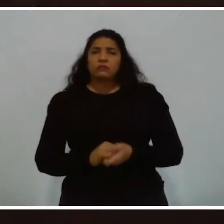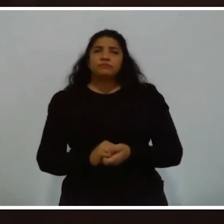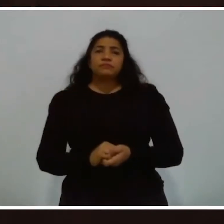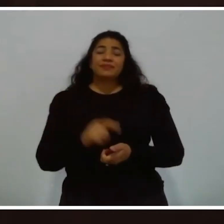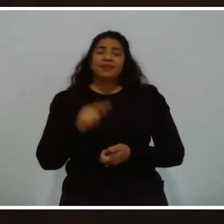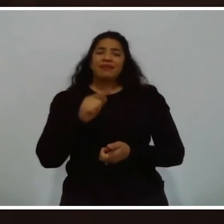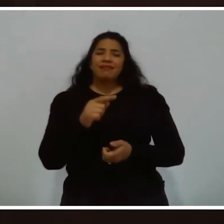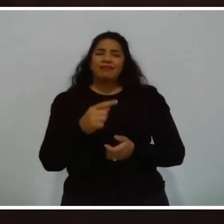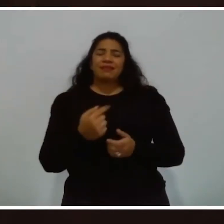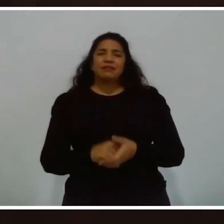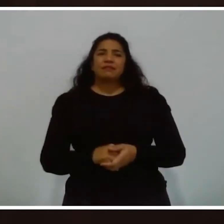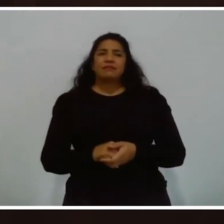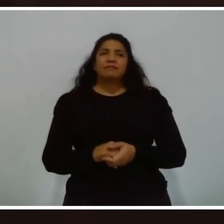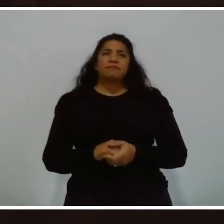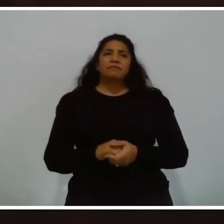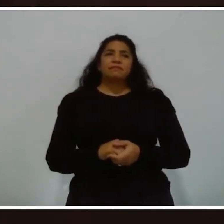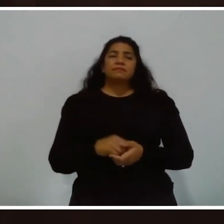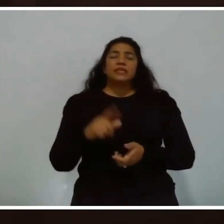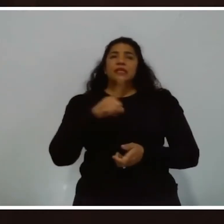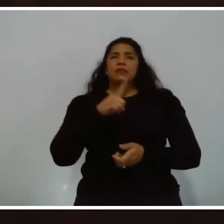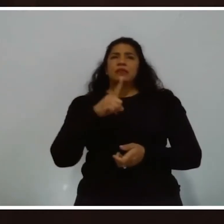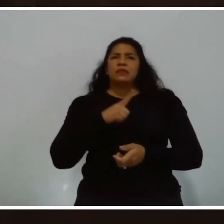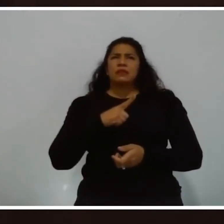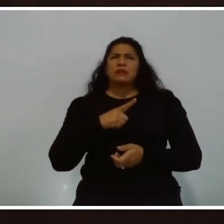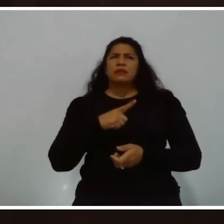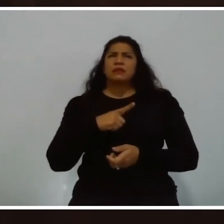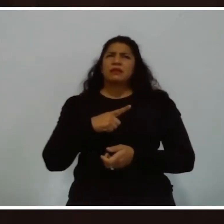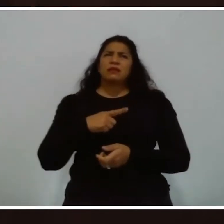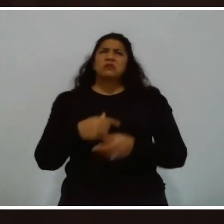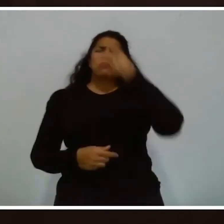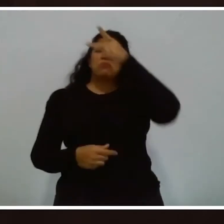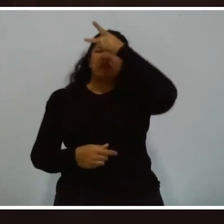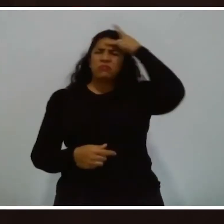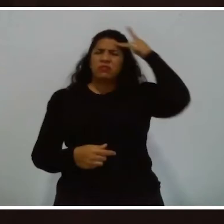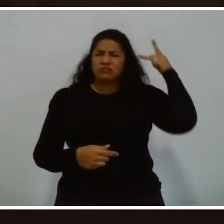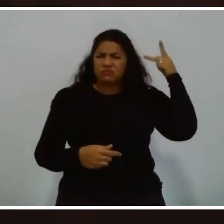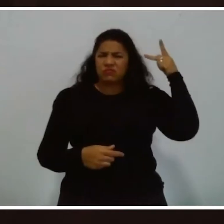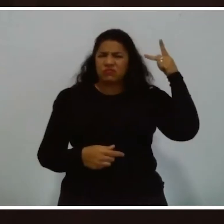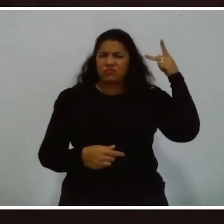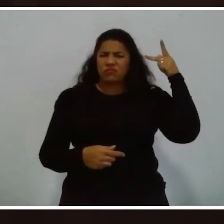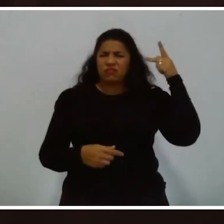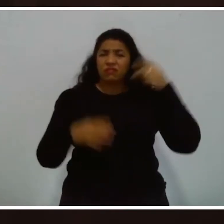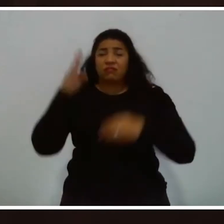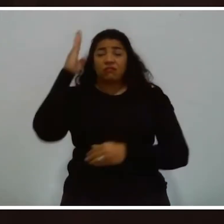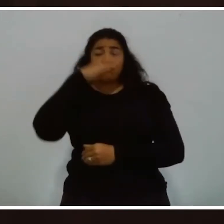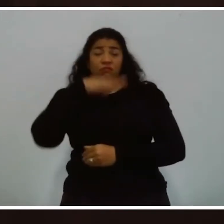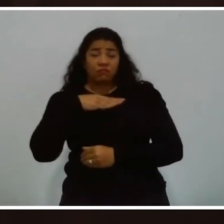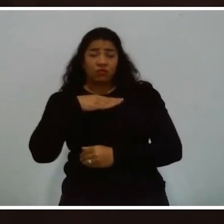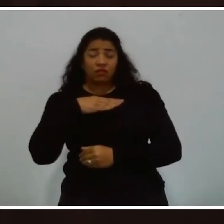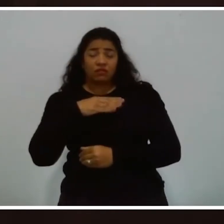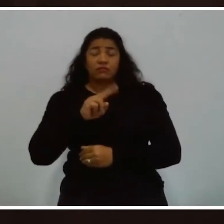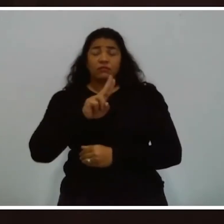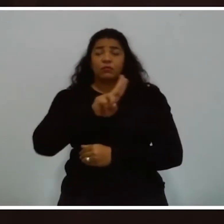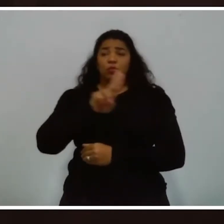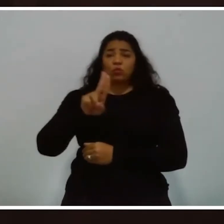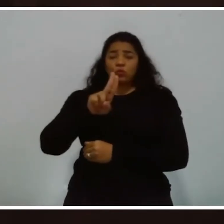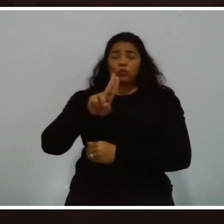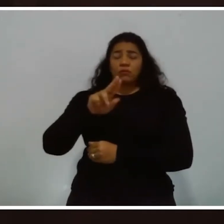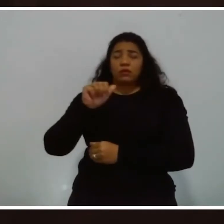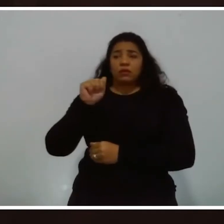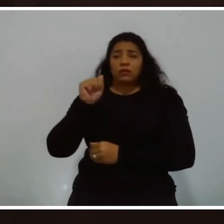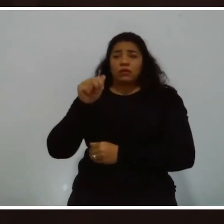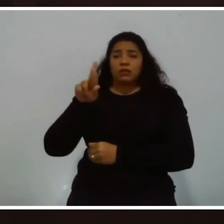muito importante, negativamente falando, muito importante daqui para frente. O nome dele é Ário. Ário, ele era